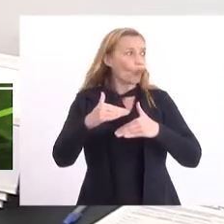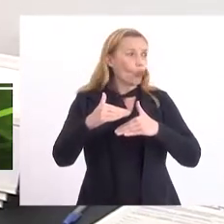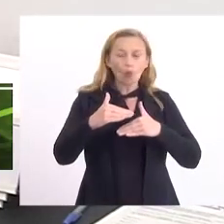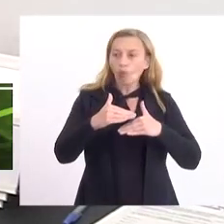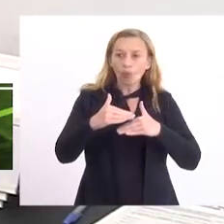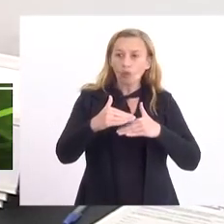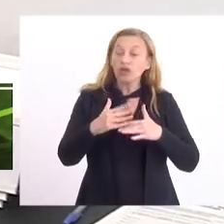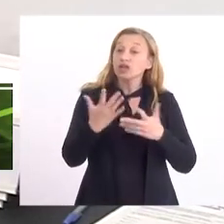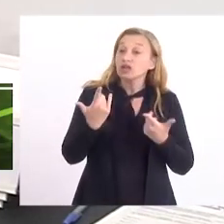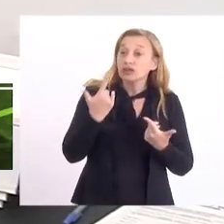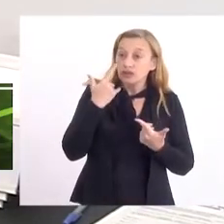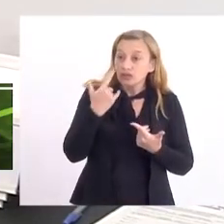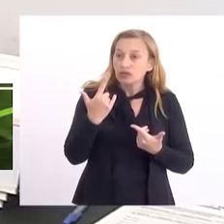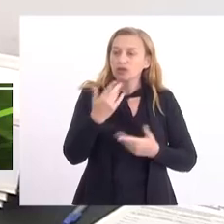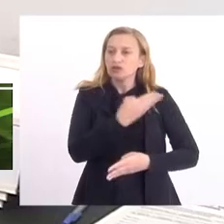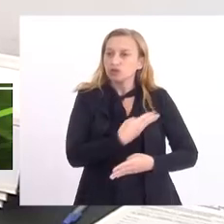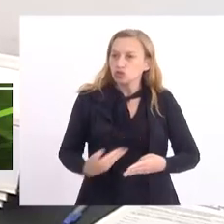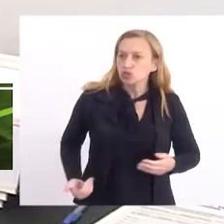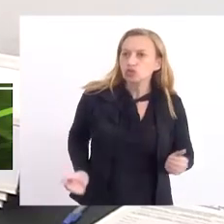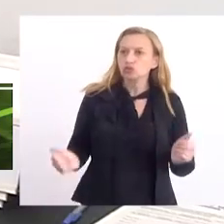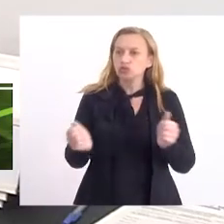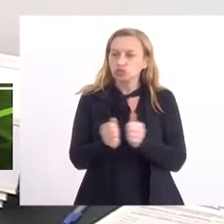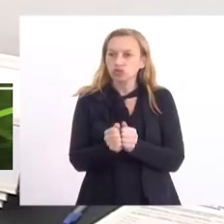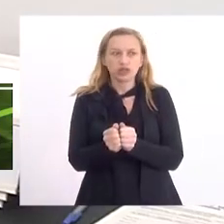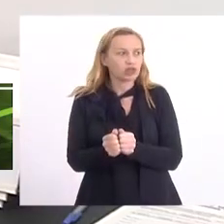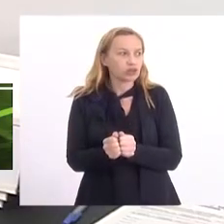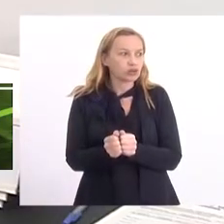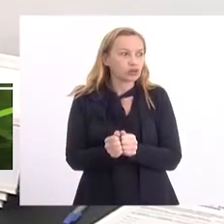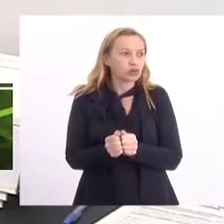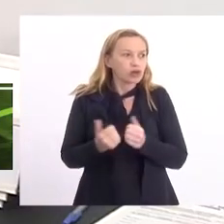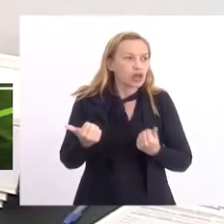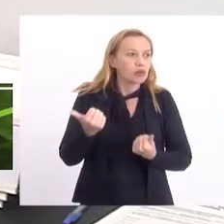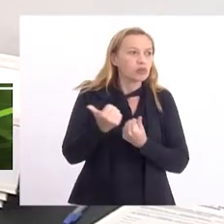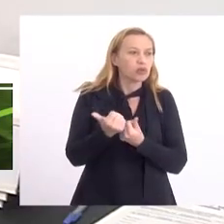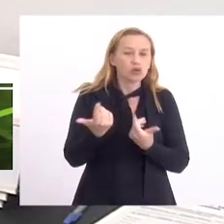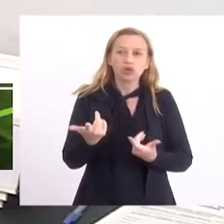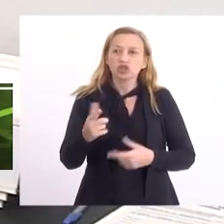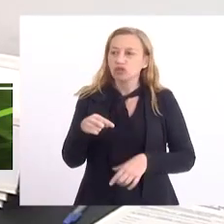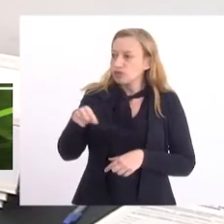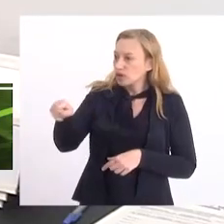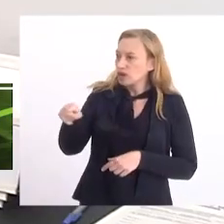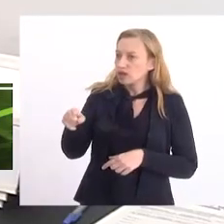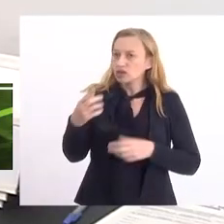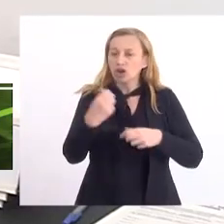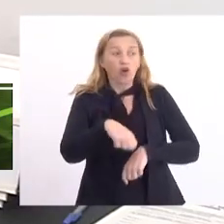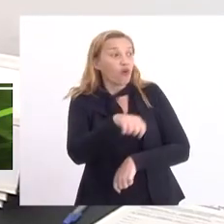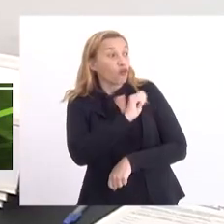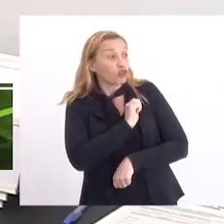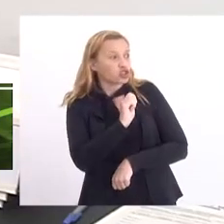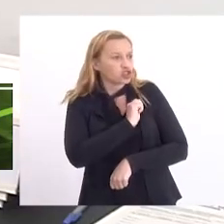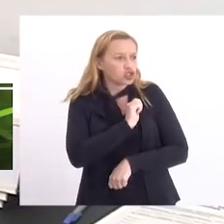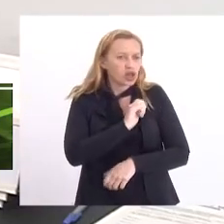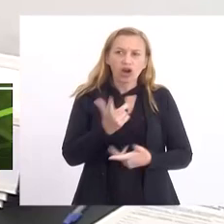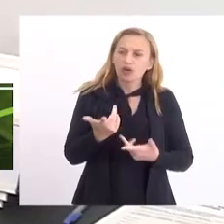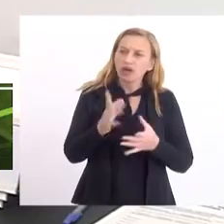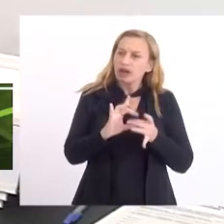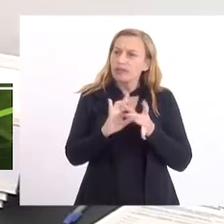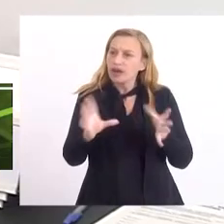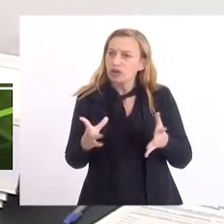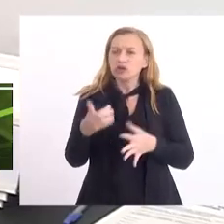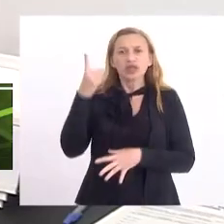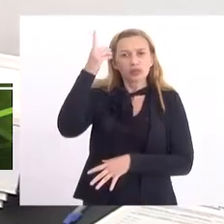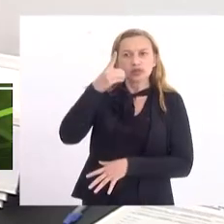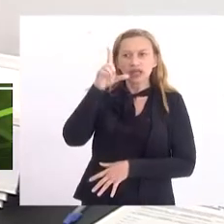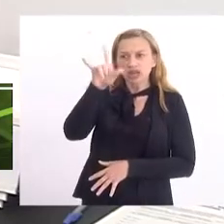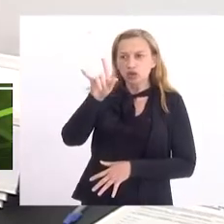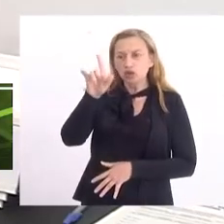com o governador acolheu o pleito, a gente teve lá em março o regime de recuperação fiscal, o conselho autorizou, o deputado Luiz